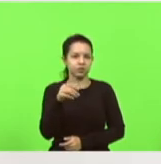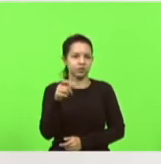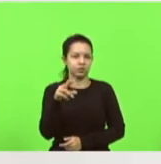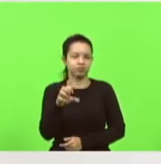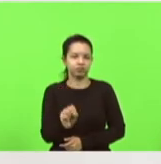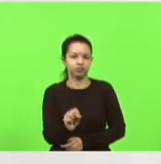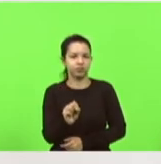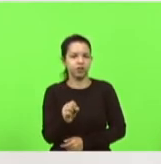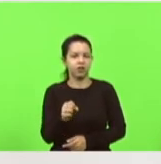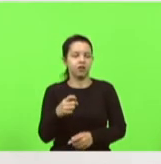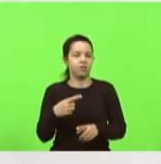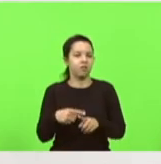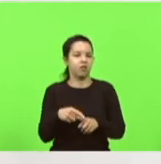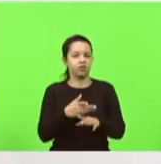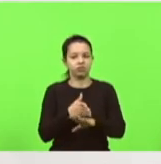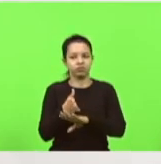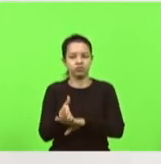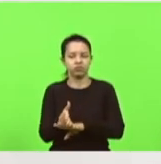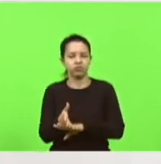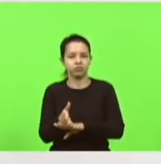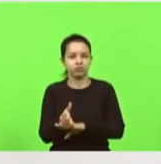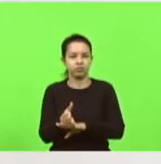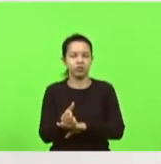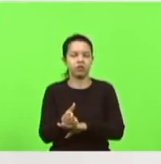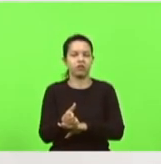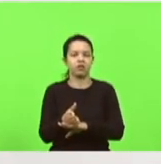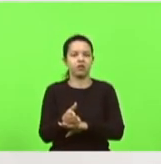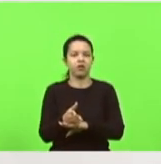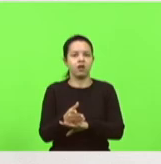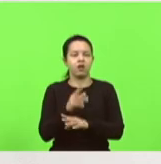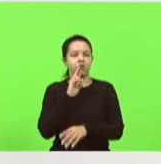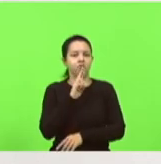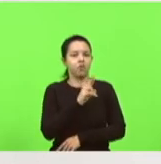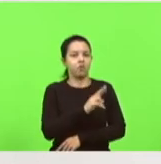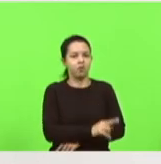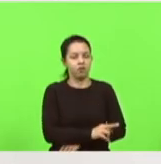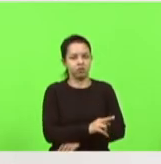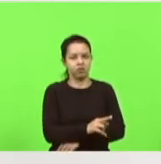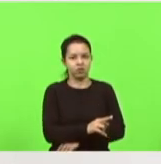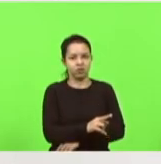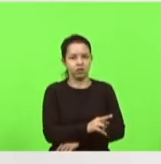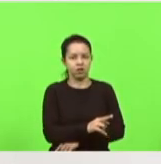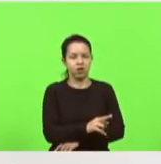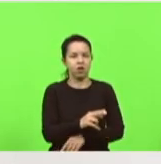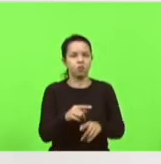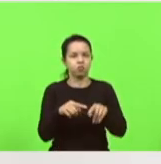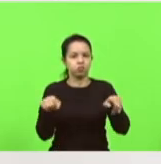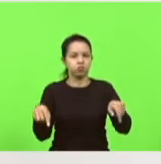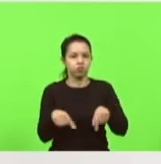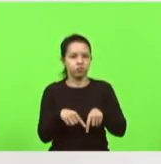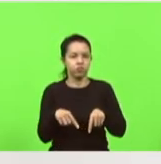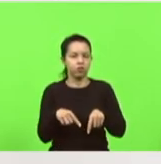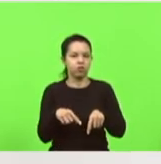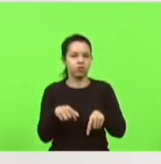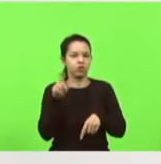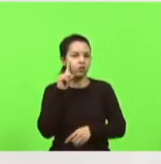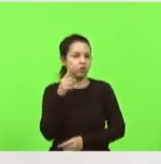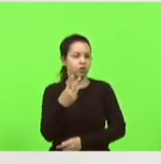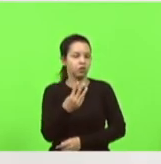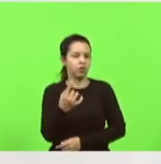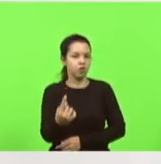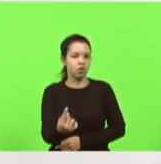habeas corpus, o senhor não foi explicar isso lá. Na resposta enviada ao gabinete, ao dia 31 de maio do governo do estado, nos informou que o